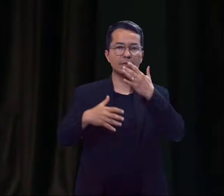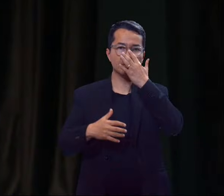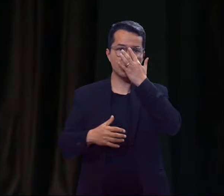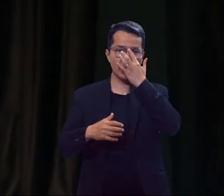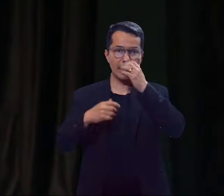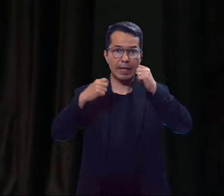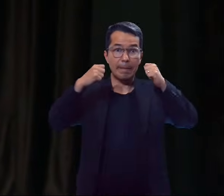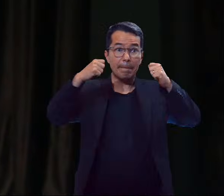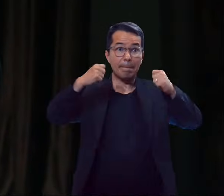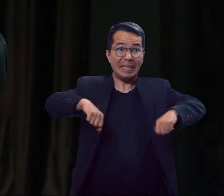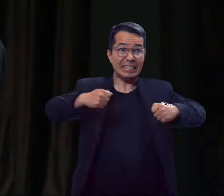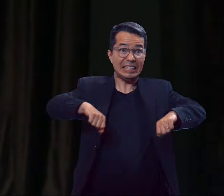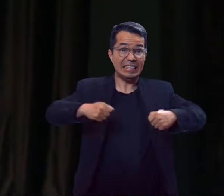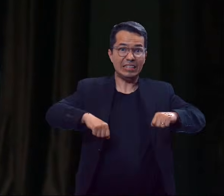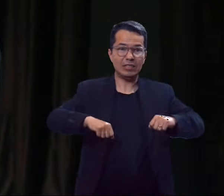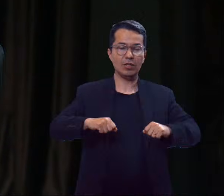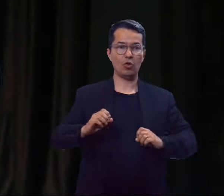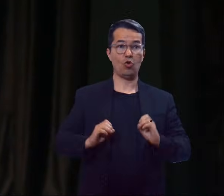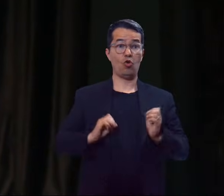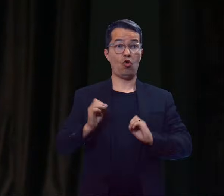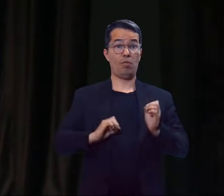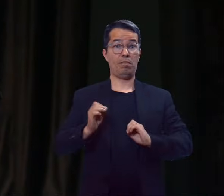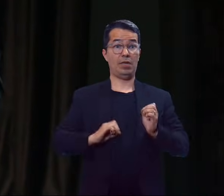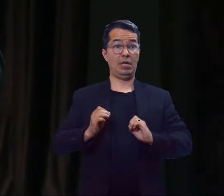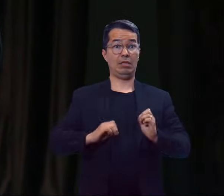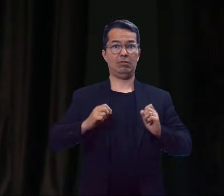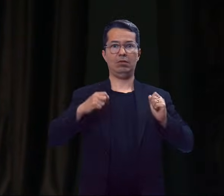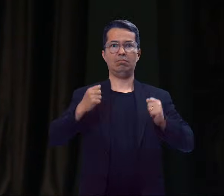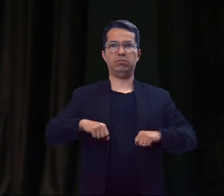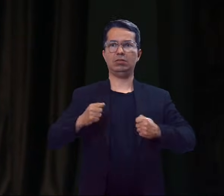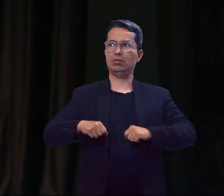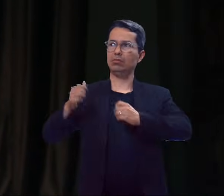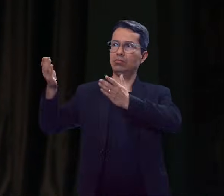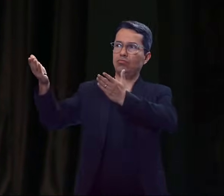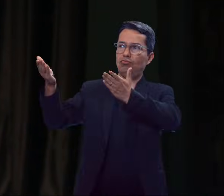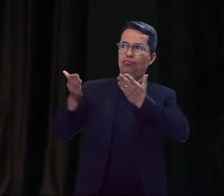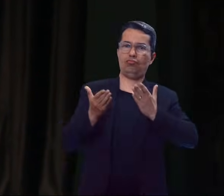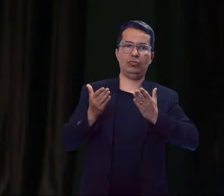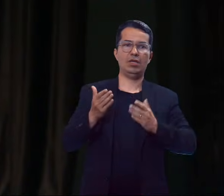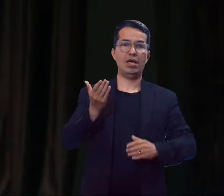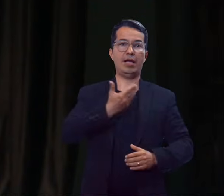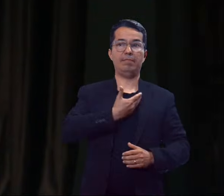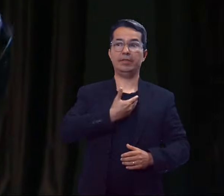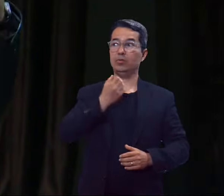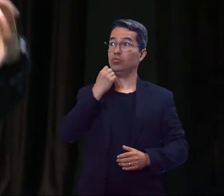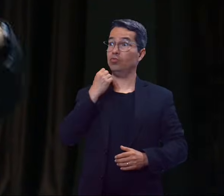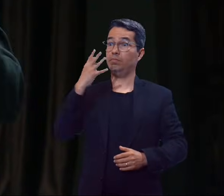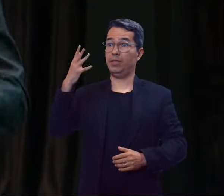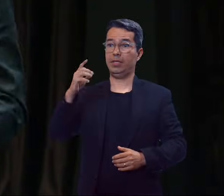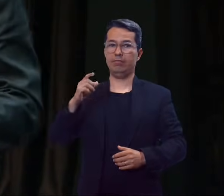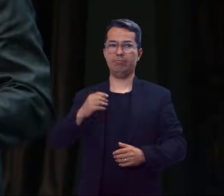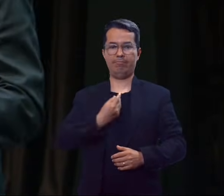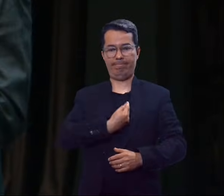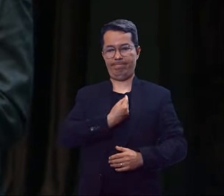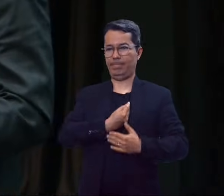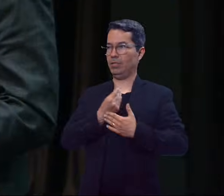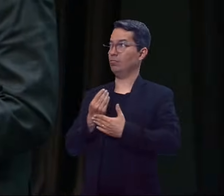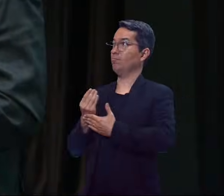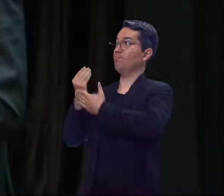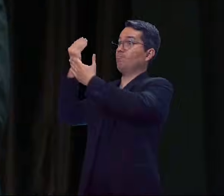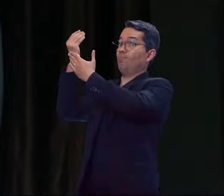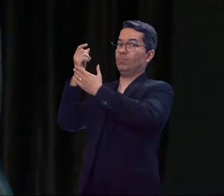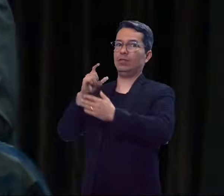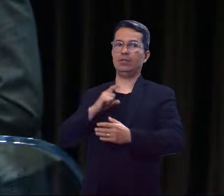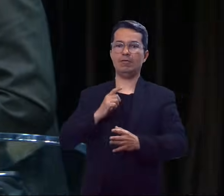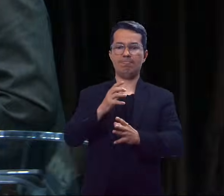ele seja hospitaleiro, amigo do bem, sensato, justo, consagrado, tenha domínio próprio. Deixa eu dizer algo,